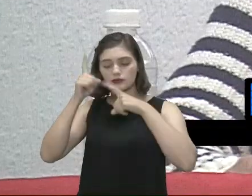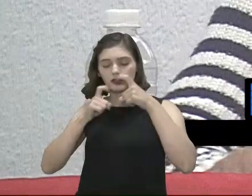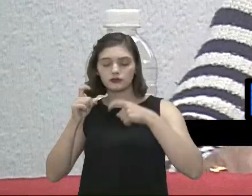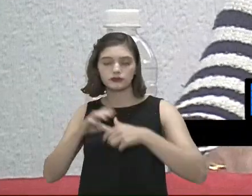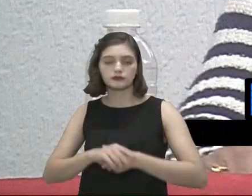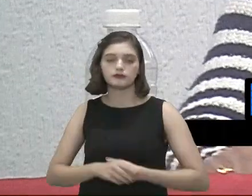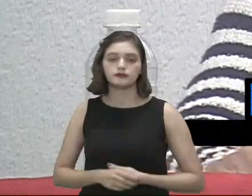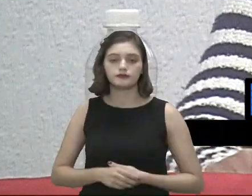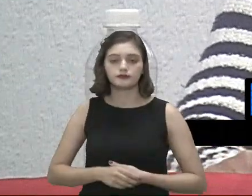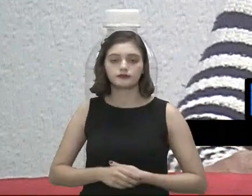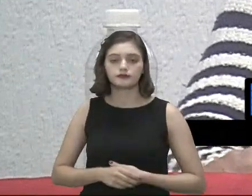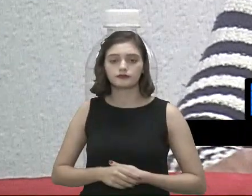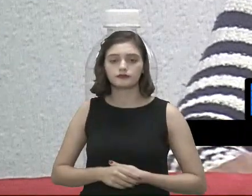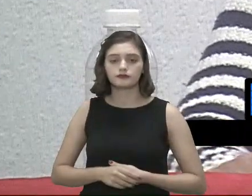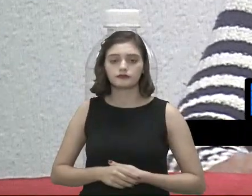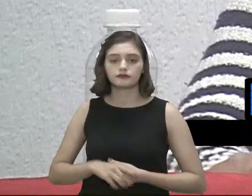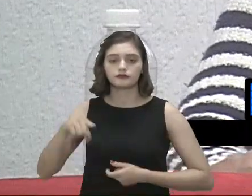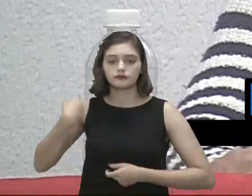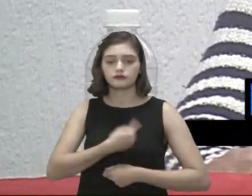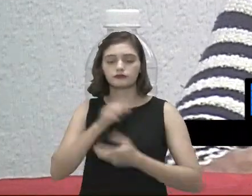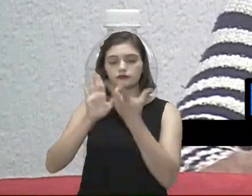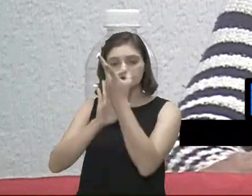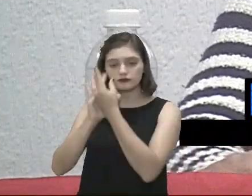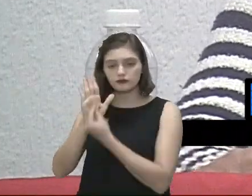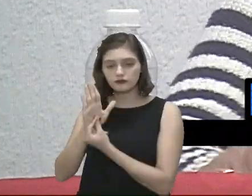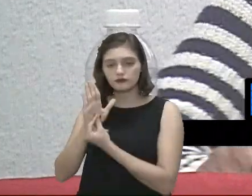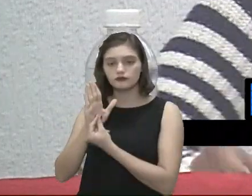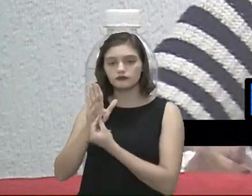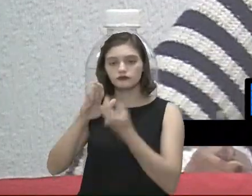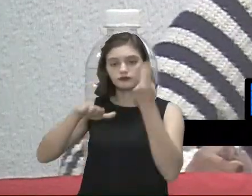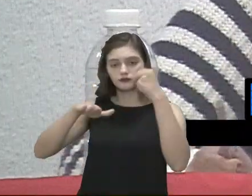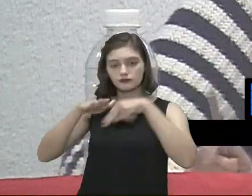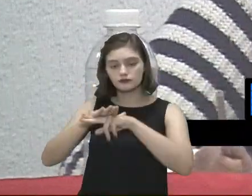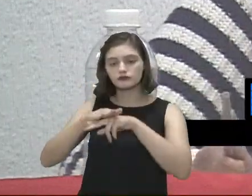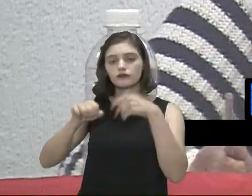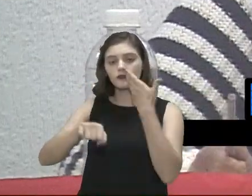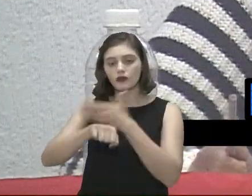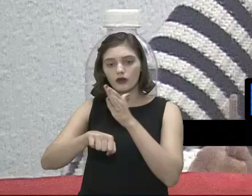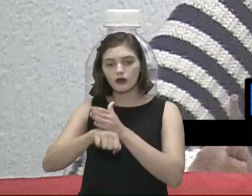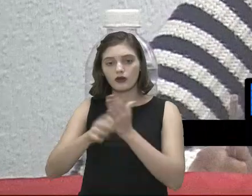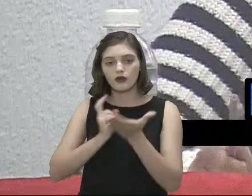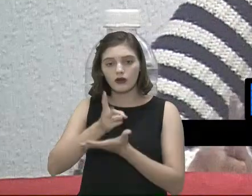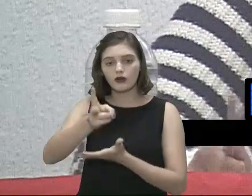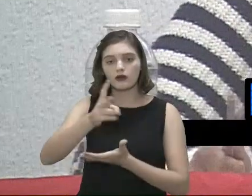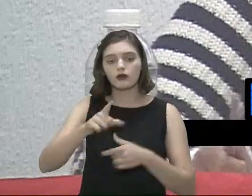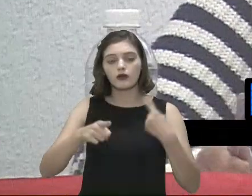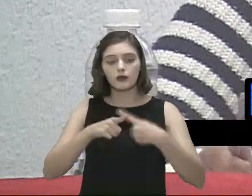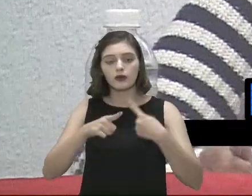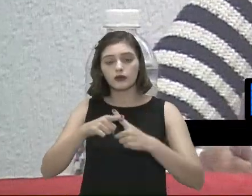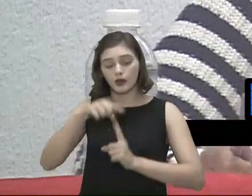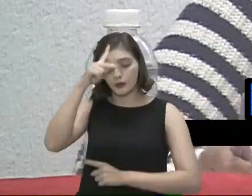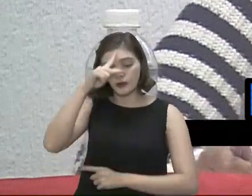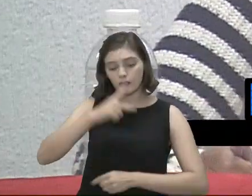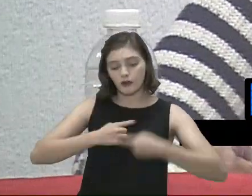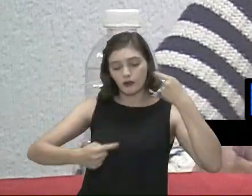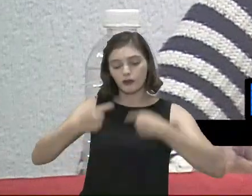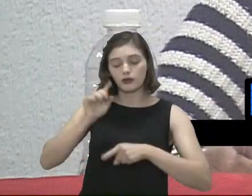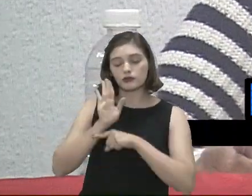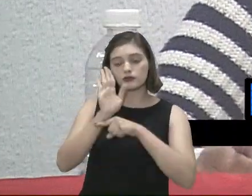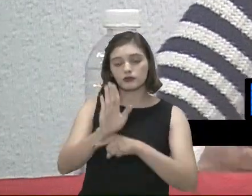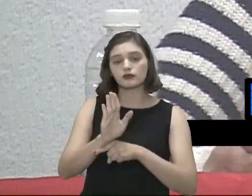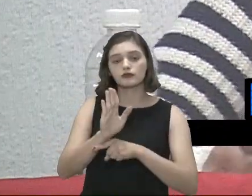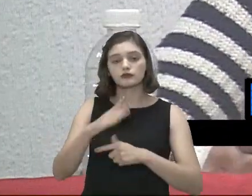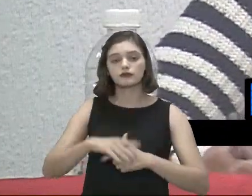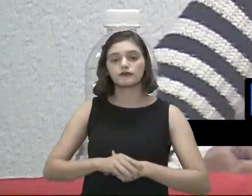de colocar no nosso orçamento mesmo o investimento em capacitação continuada. A própria política da assistência,